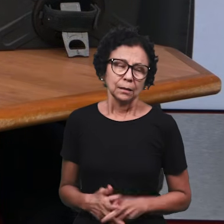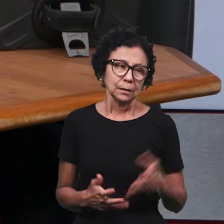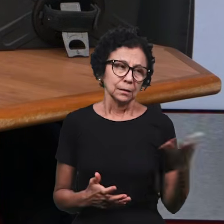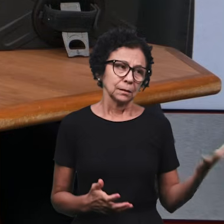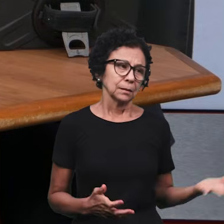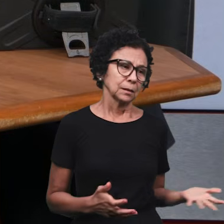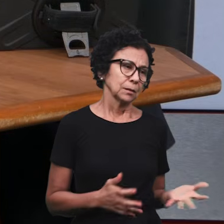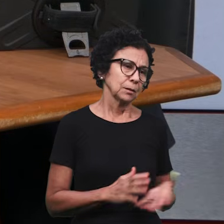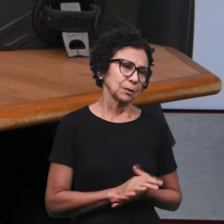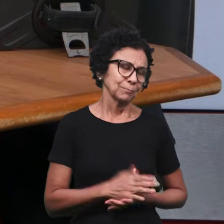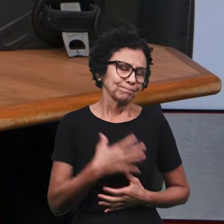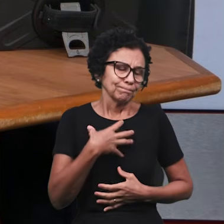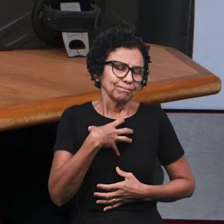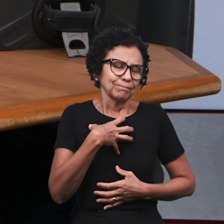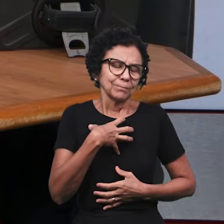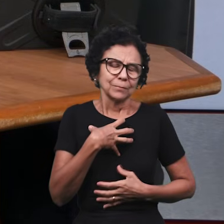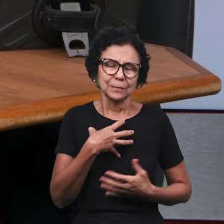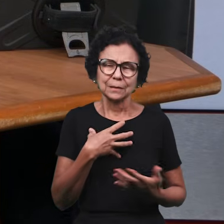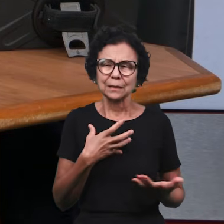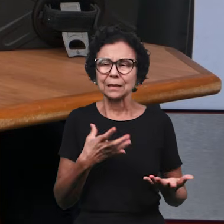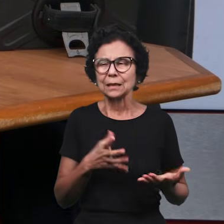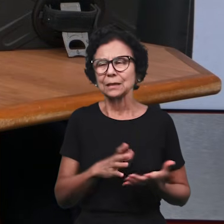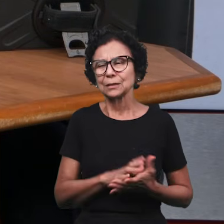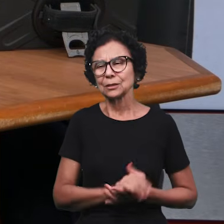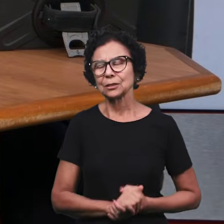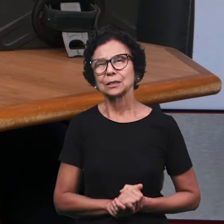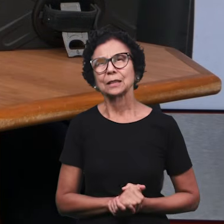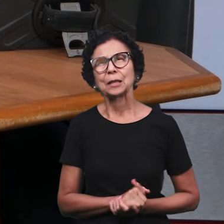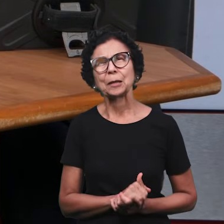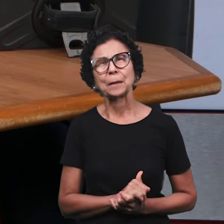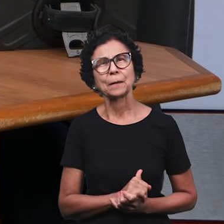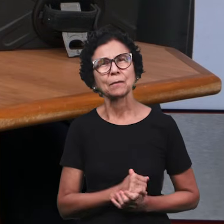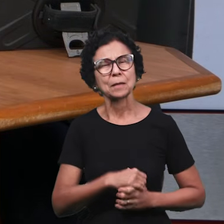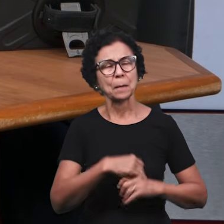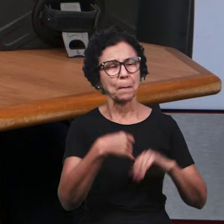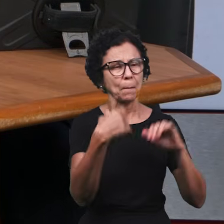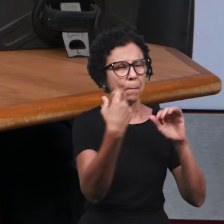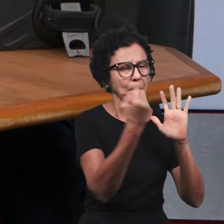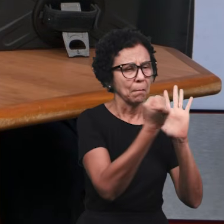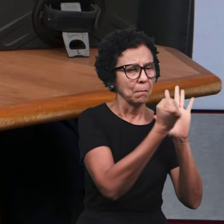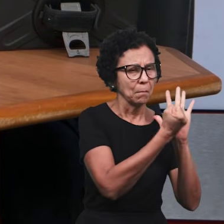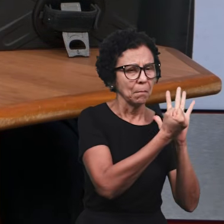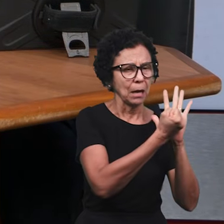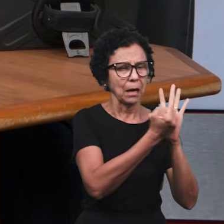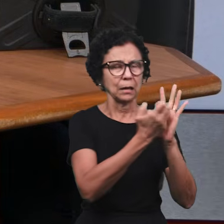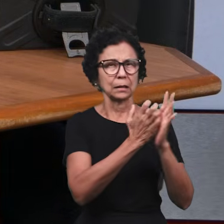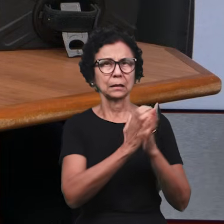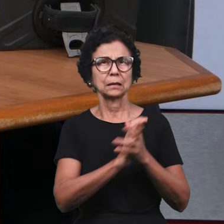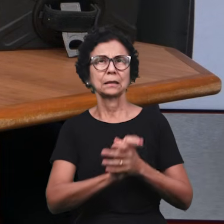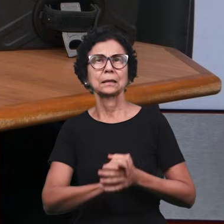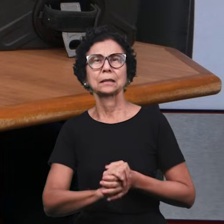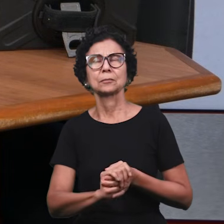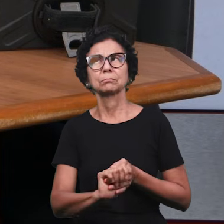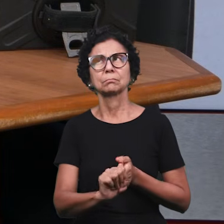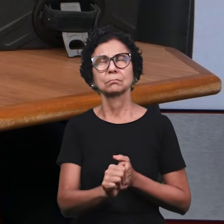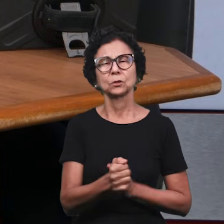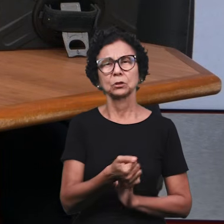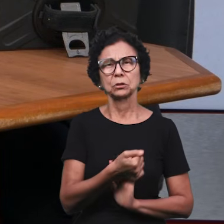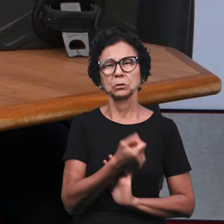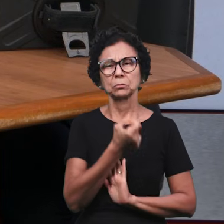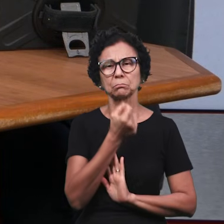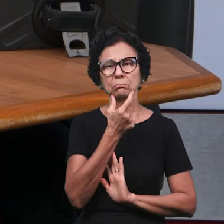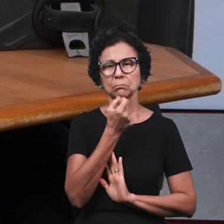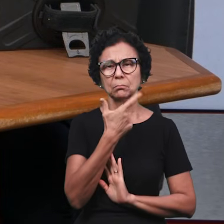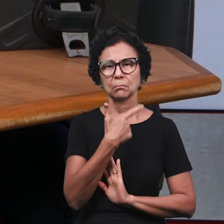gente vê rótulo de embalagem. Né? O rótulo ele vai sempre mostrar